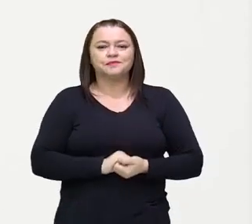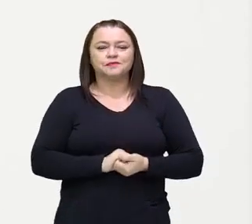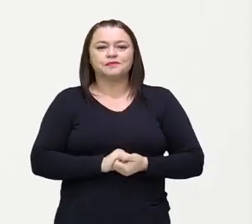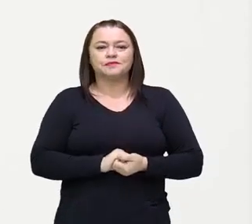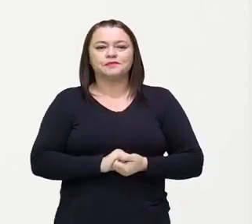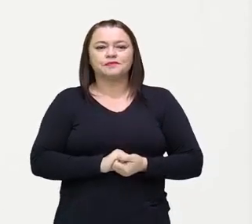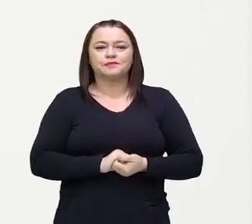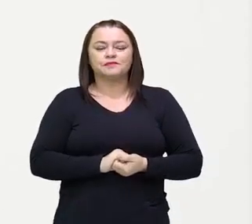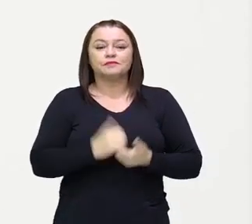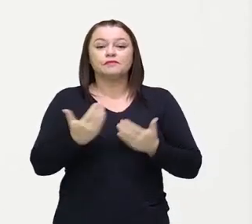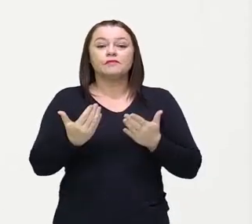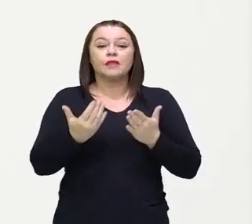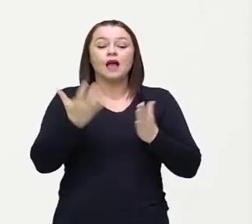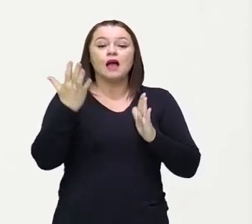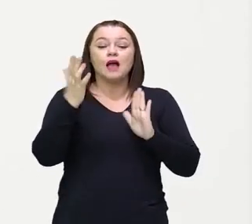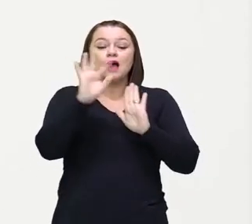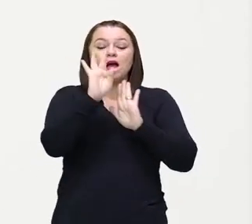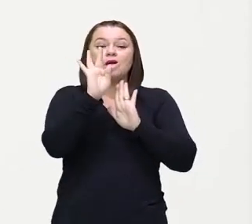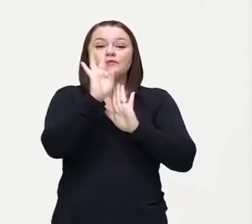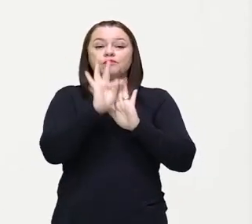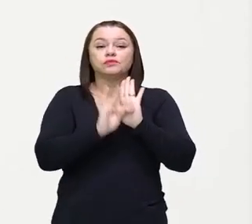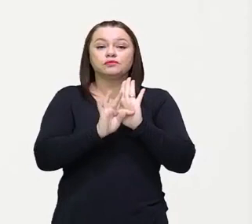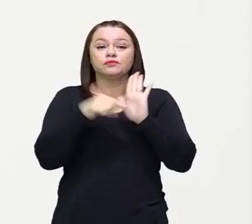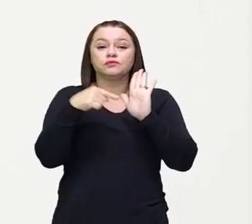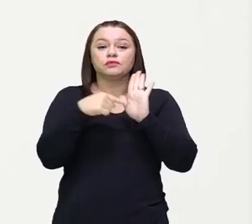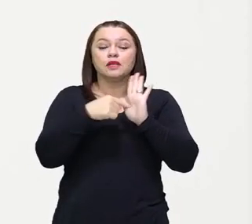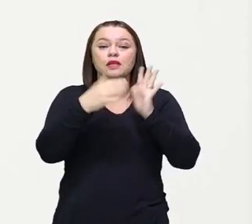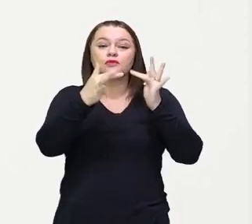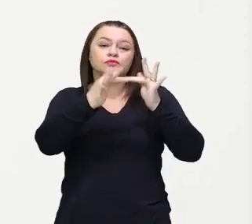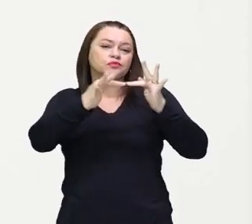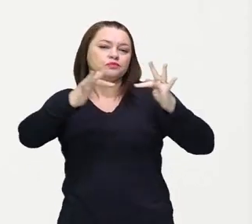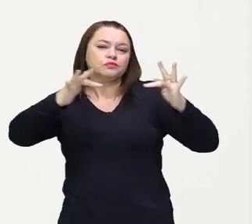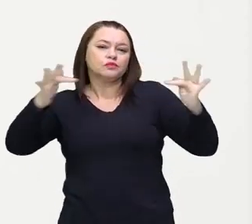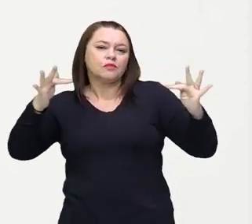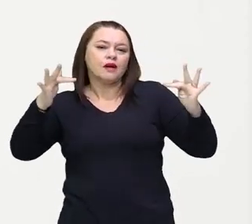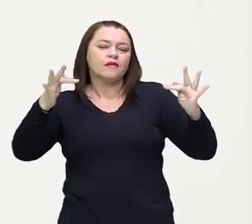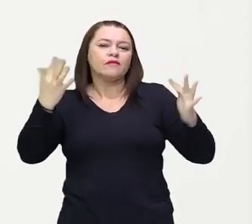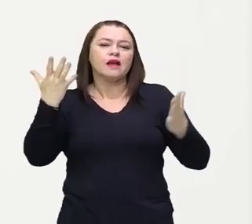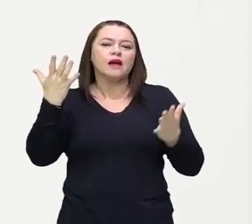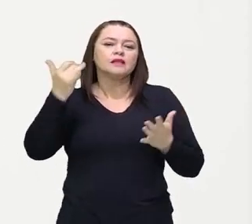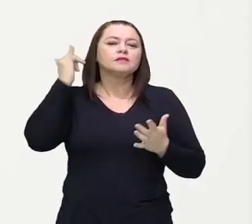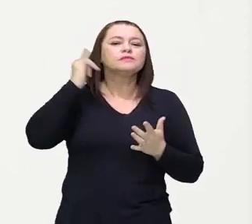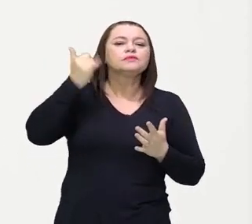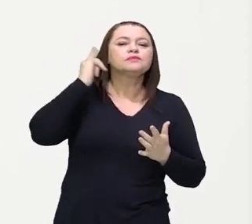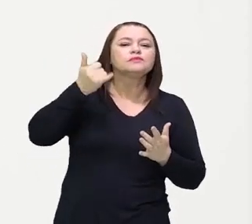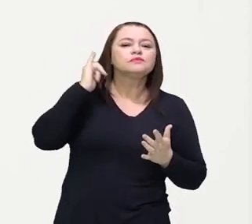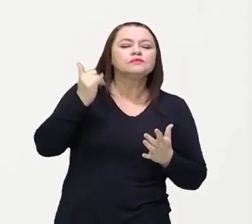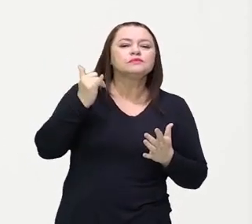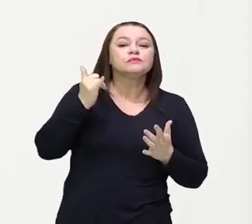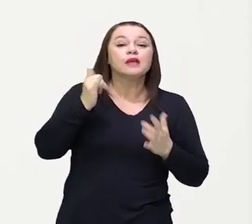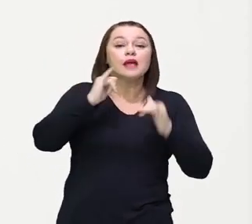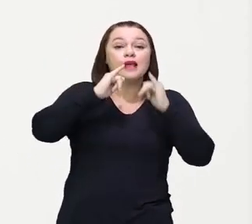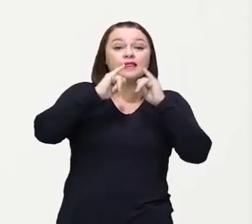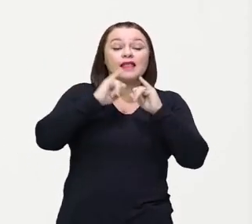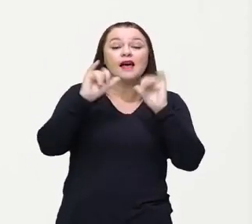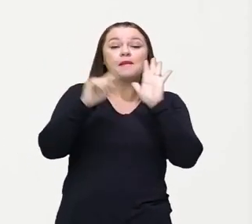Frase declarativa. O que é uma frase declarativa? Ela passa, crianças,